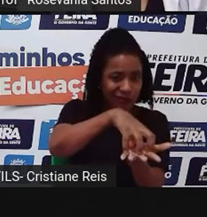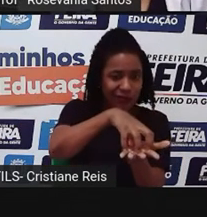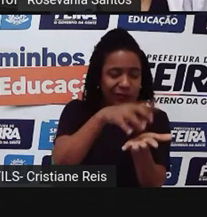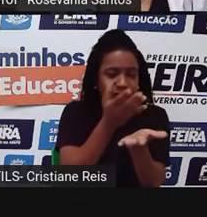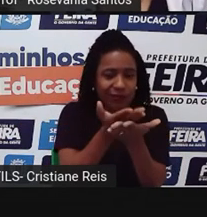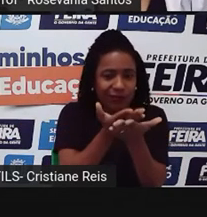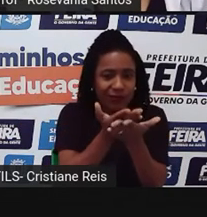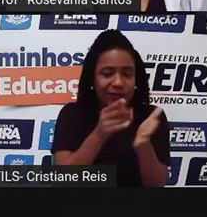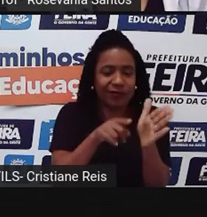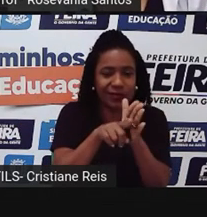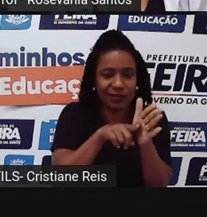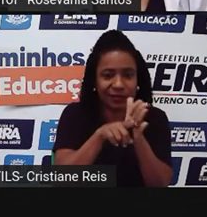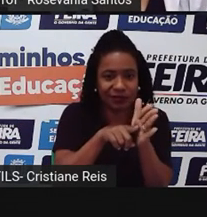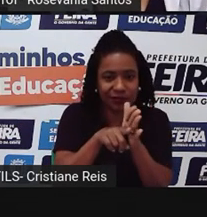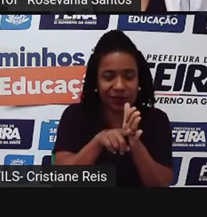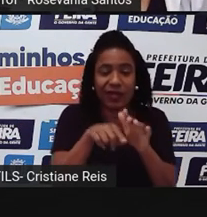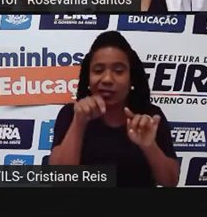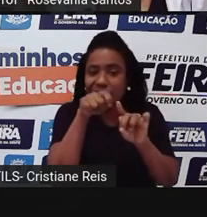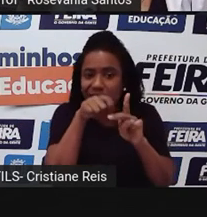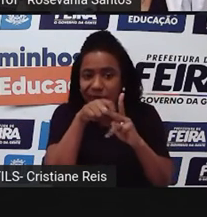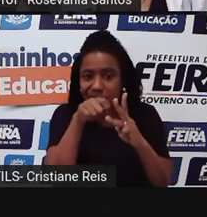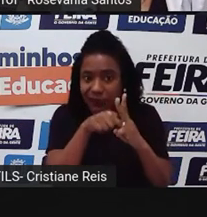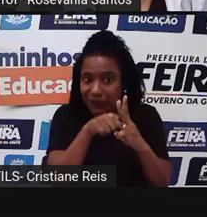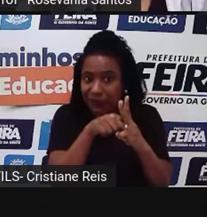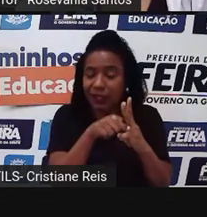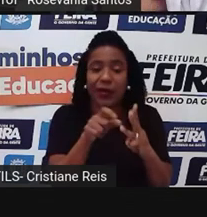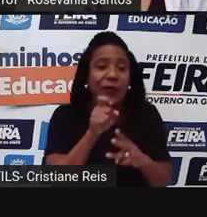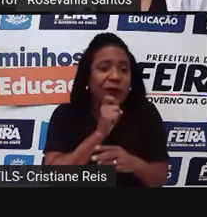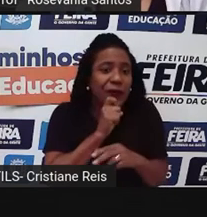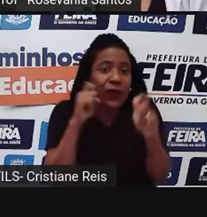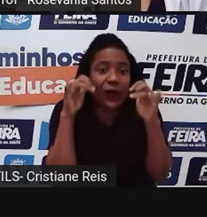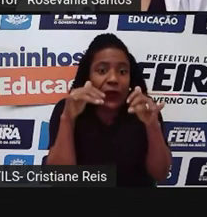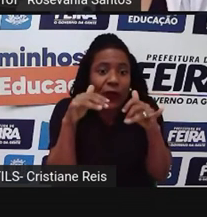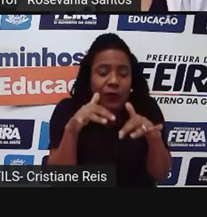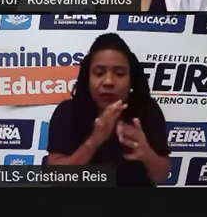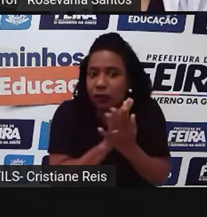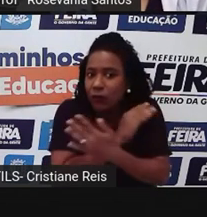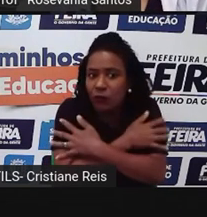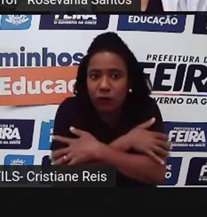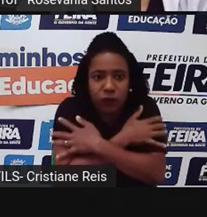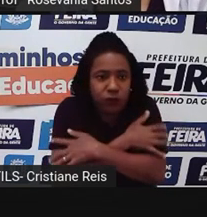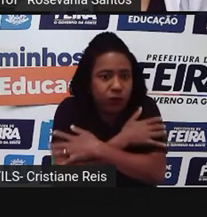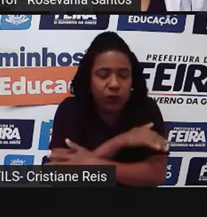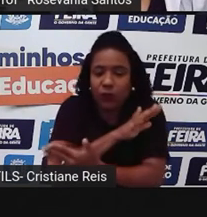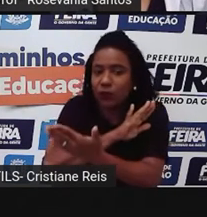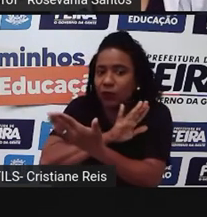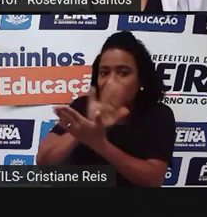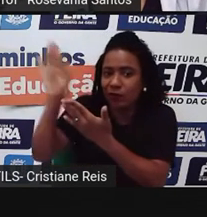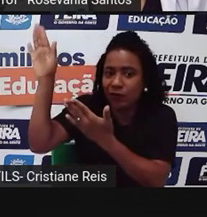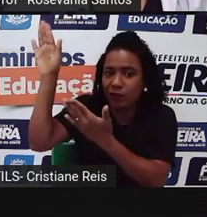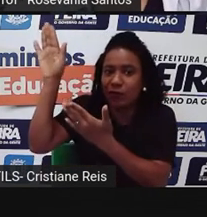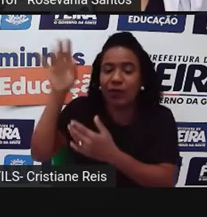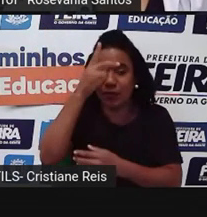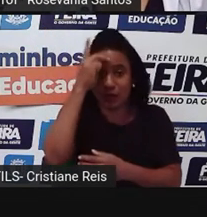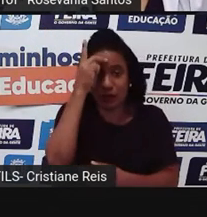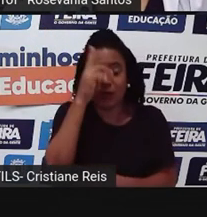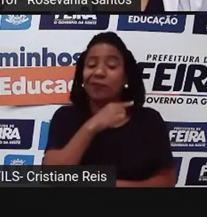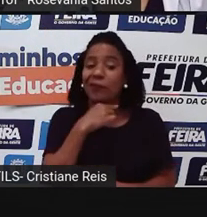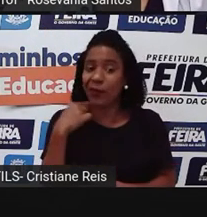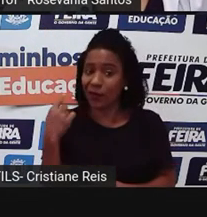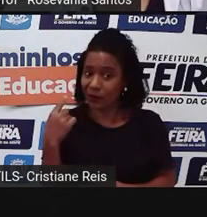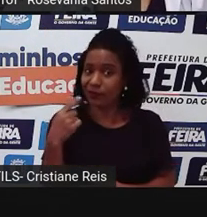do ano, né? Cerca de quase 3 meses. Depois, ó, tem que vir embora, senão o frio vai matar todo mundo lá,